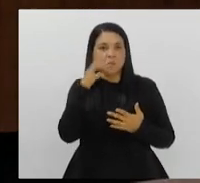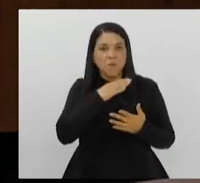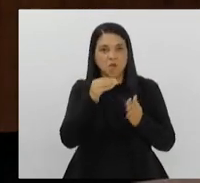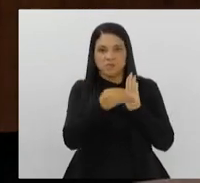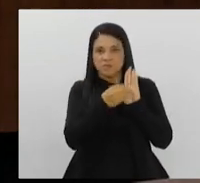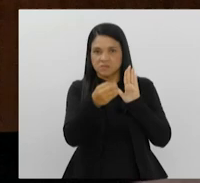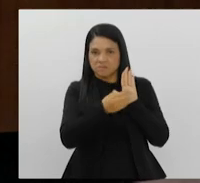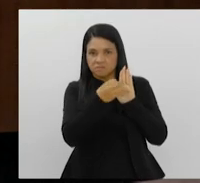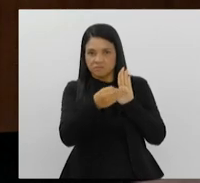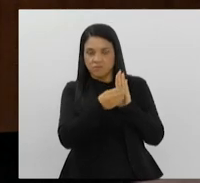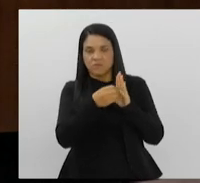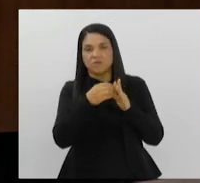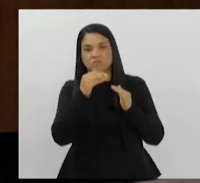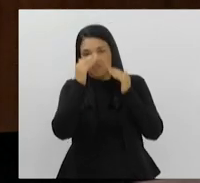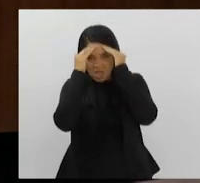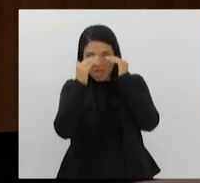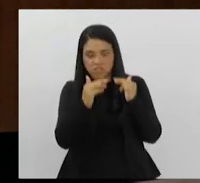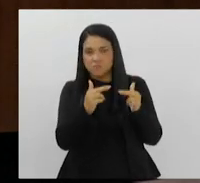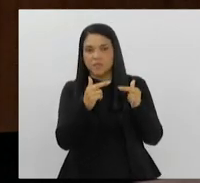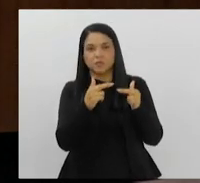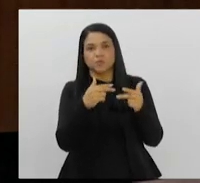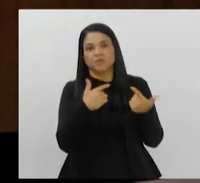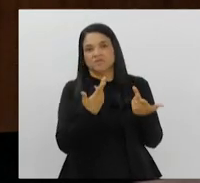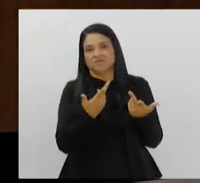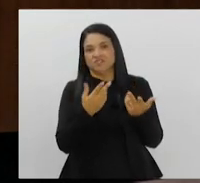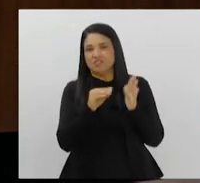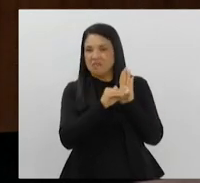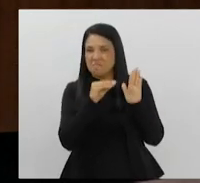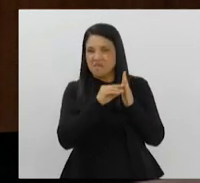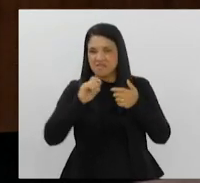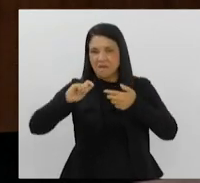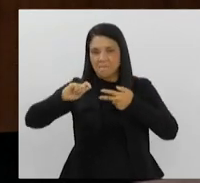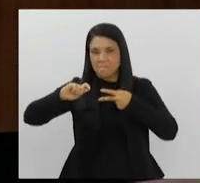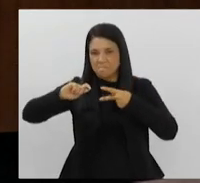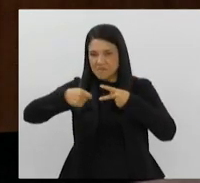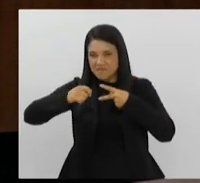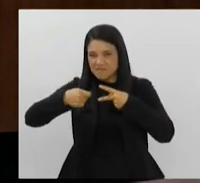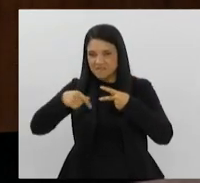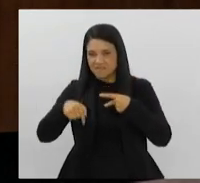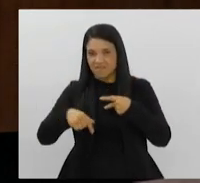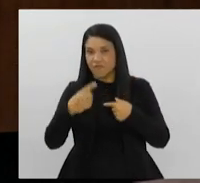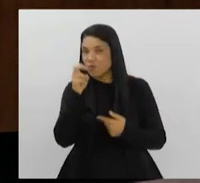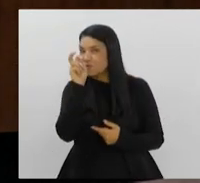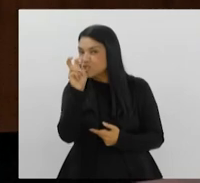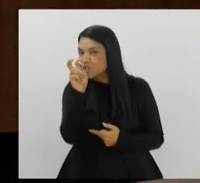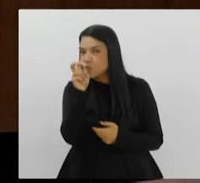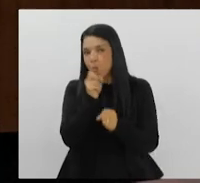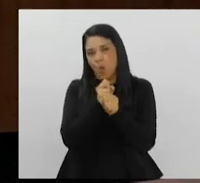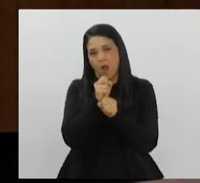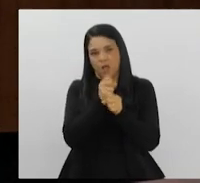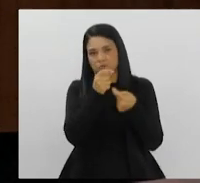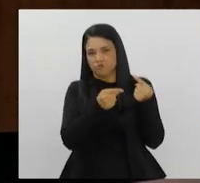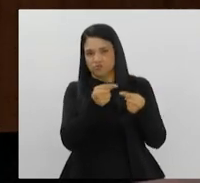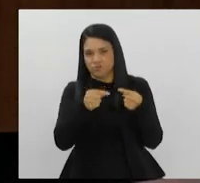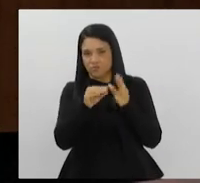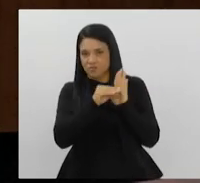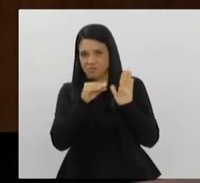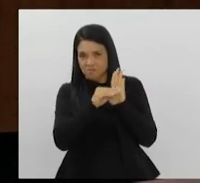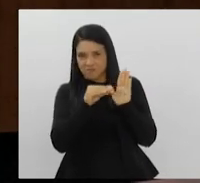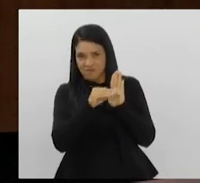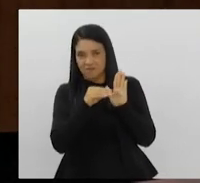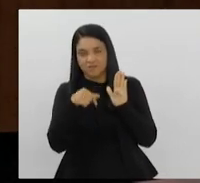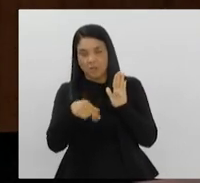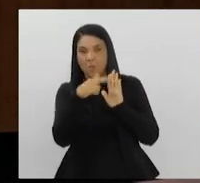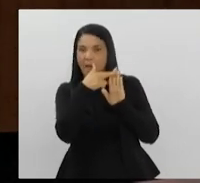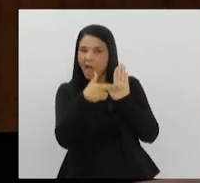população fluminense, de emendas PIX, porque ela durou 5 anos de discussão aqui na Assembleia e tem todo um rito que foi estabelecido